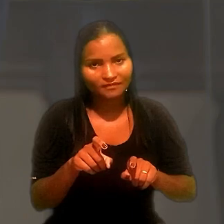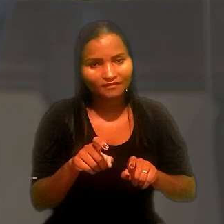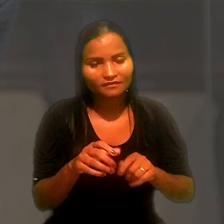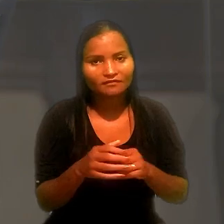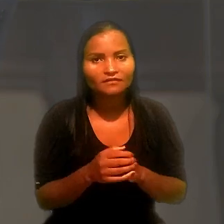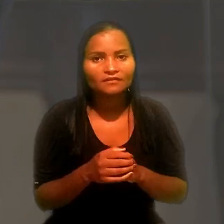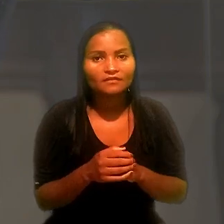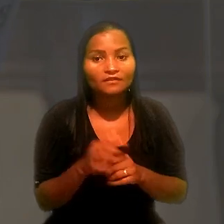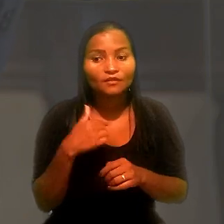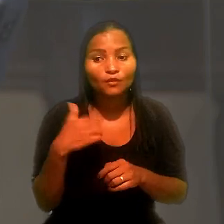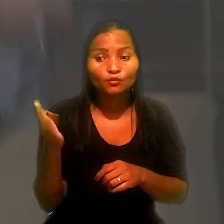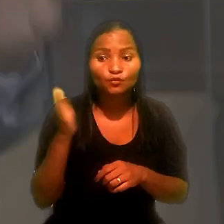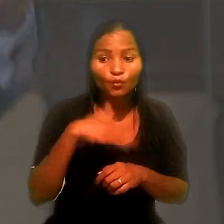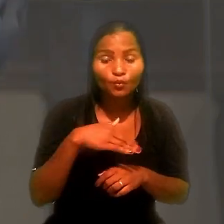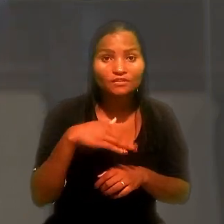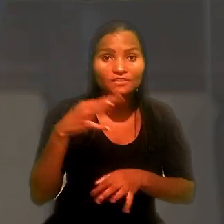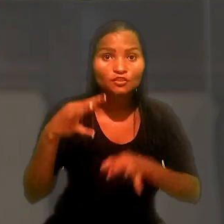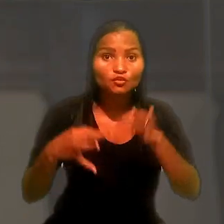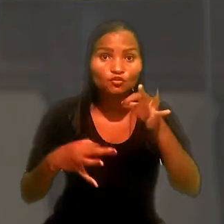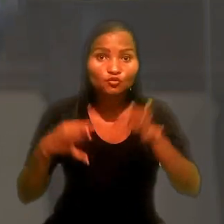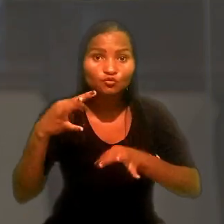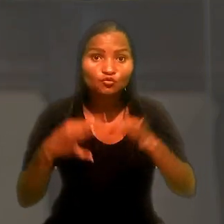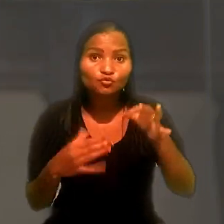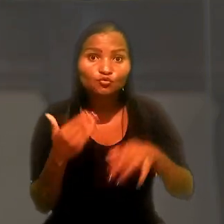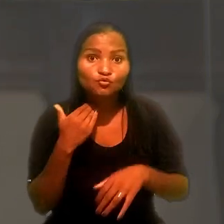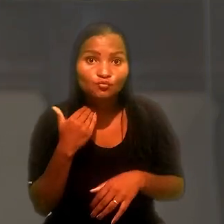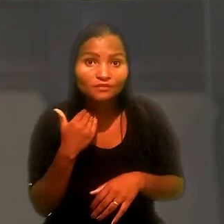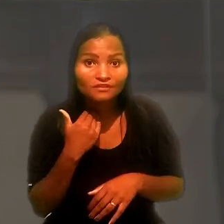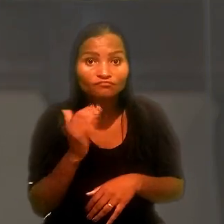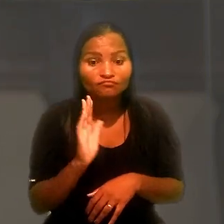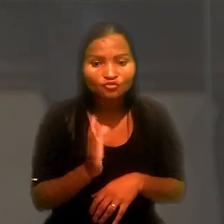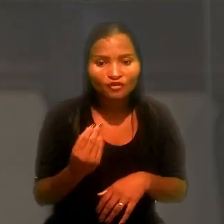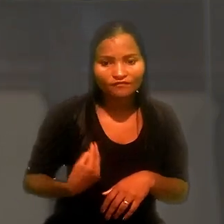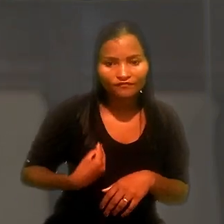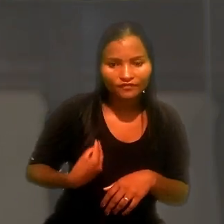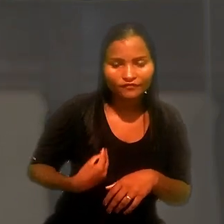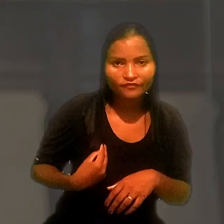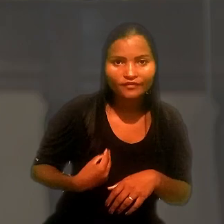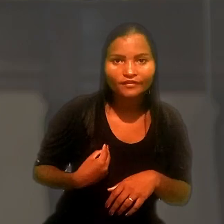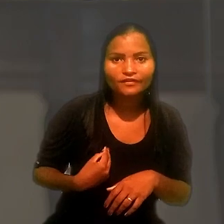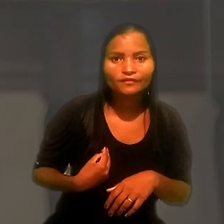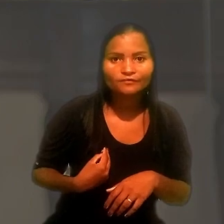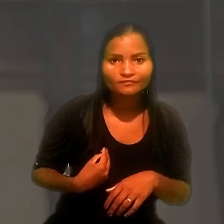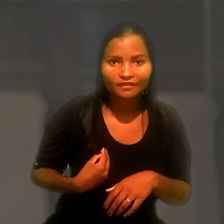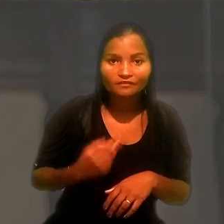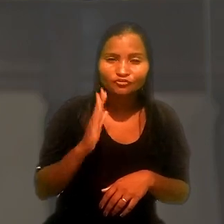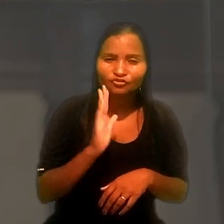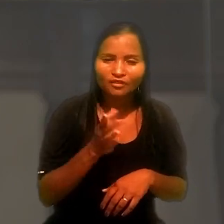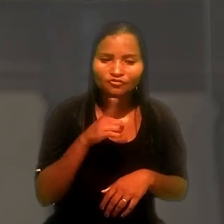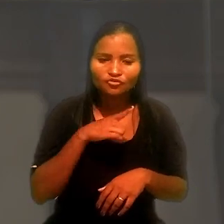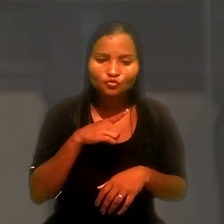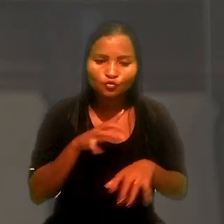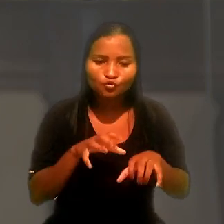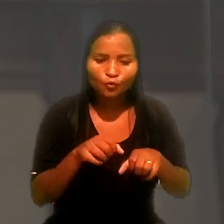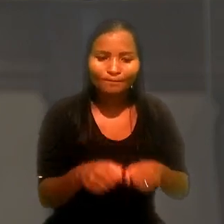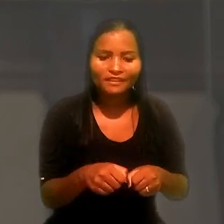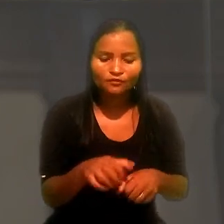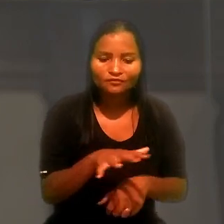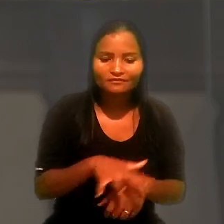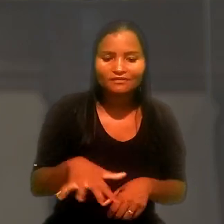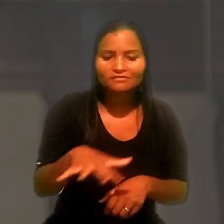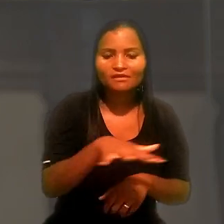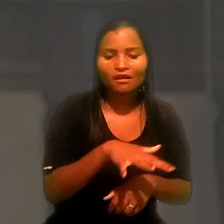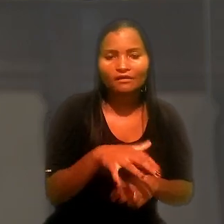trouxe juízes que já conviviam e tinham bom domínio nessa área